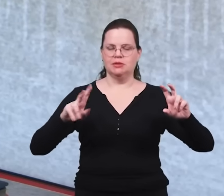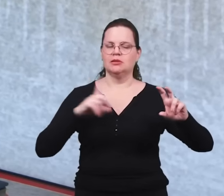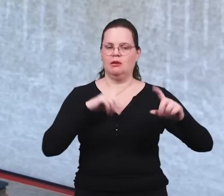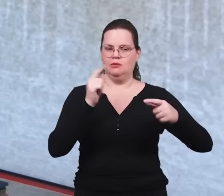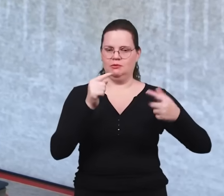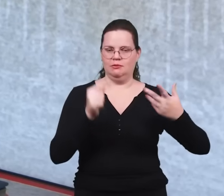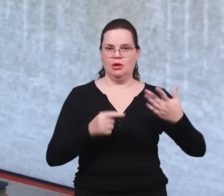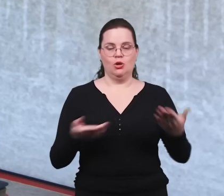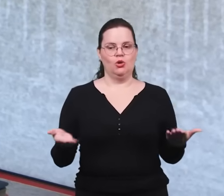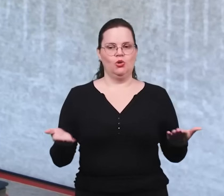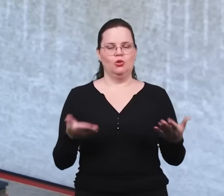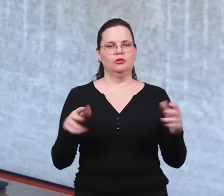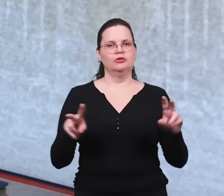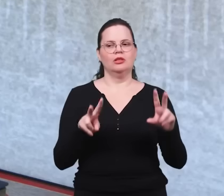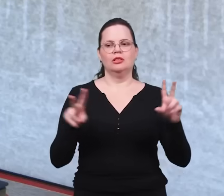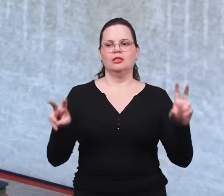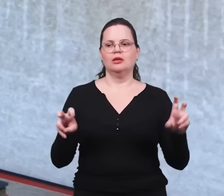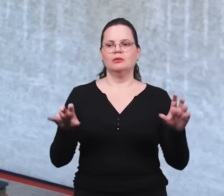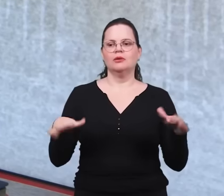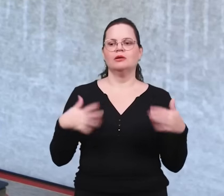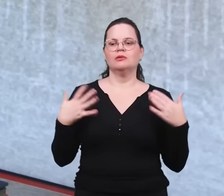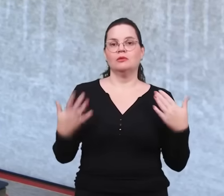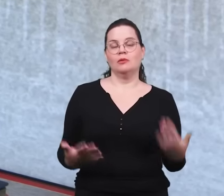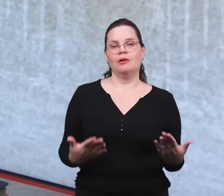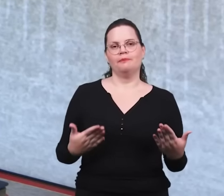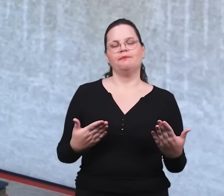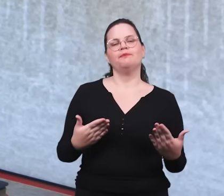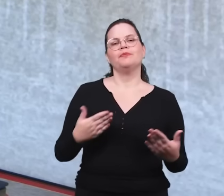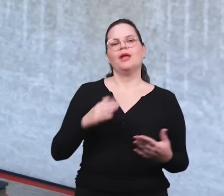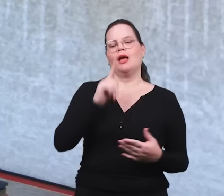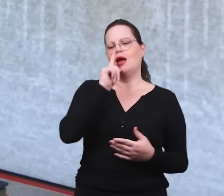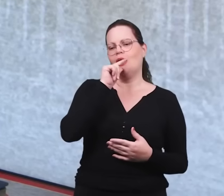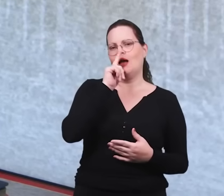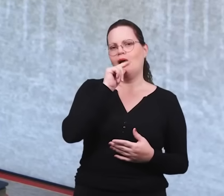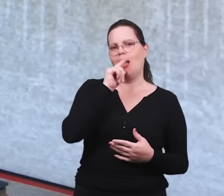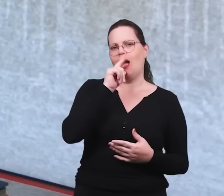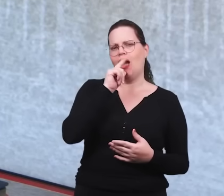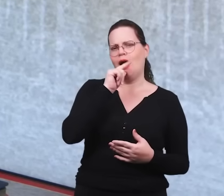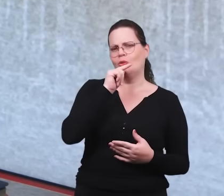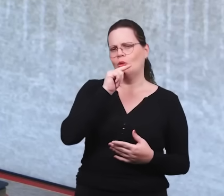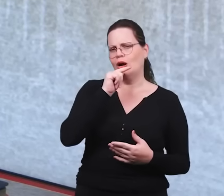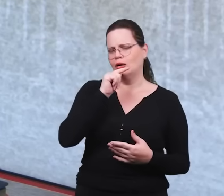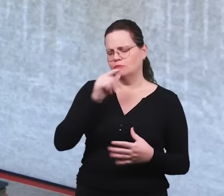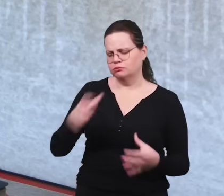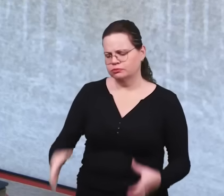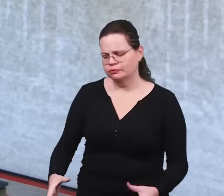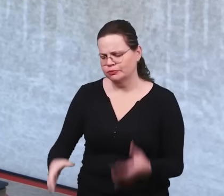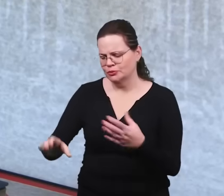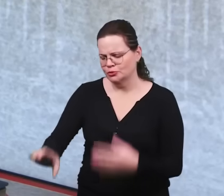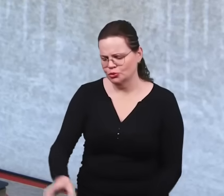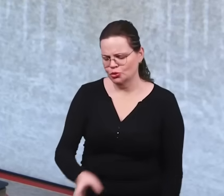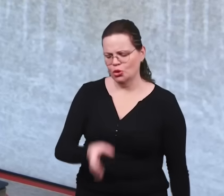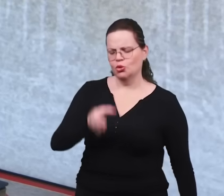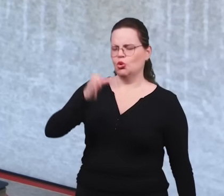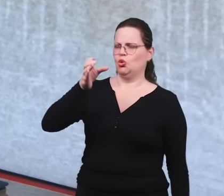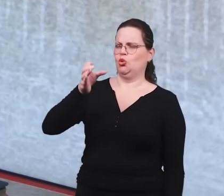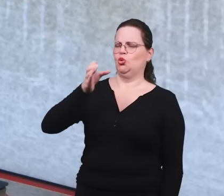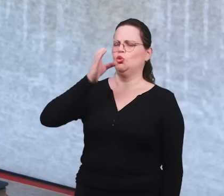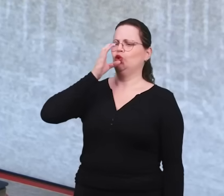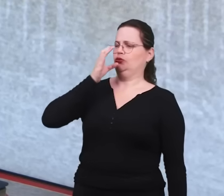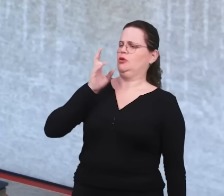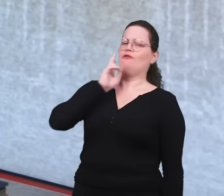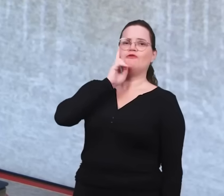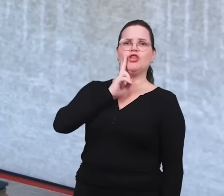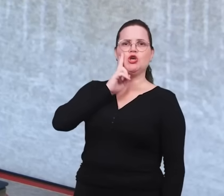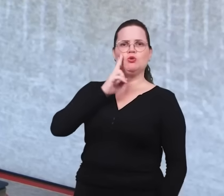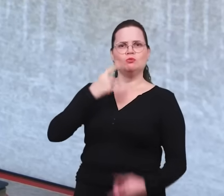será a transformação da água em vinho, ou de água em vinho, uma passagem da Bíblia. As